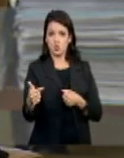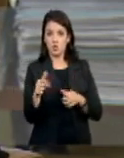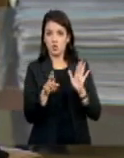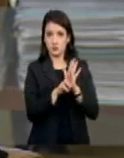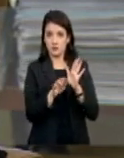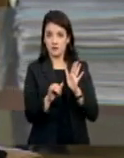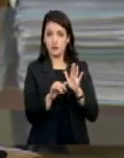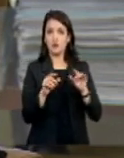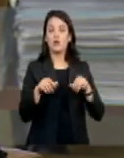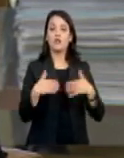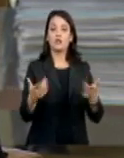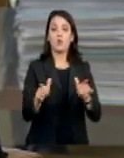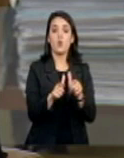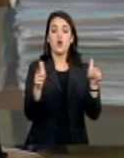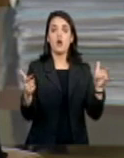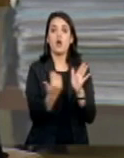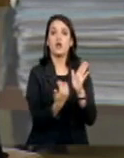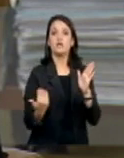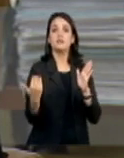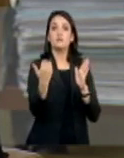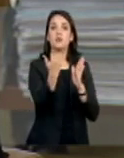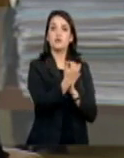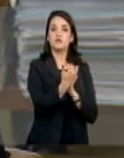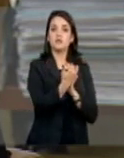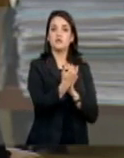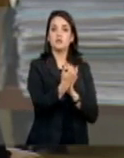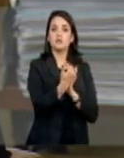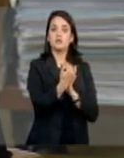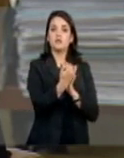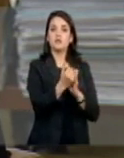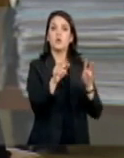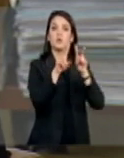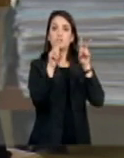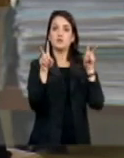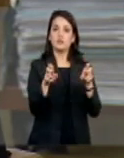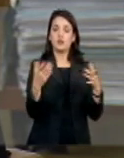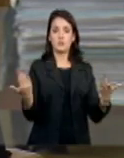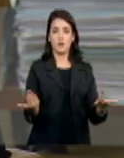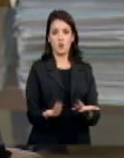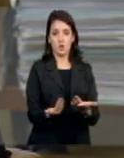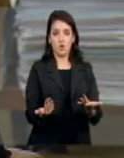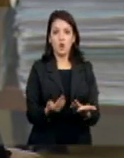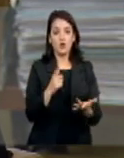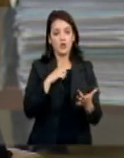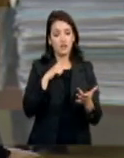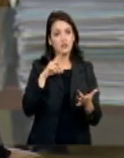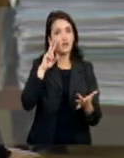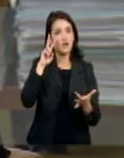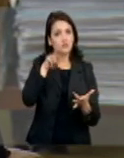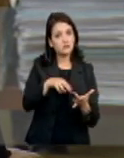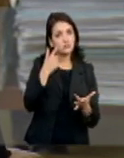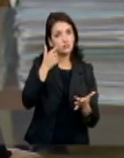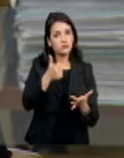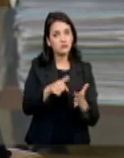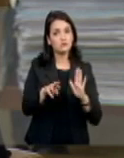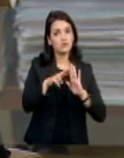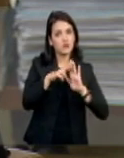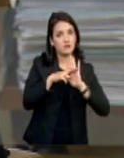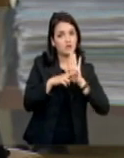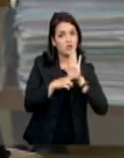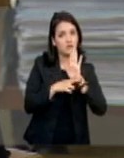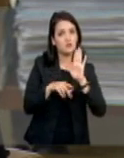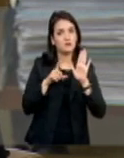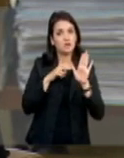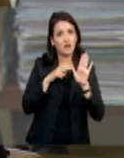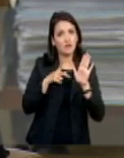unilateral do objeto da demanda em observância às normas regentes da sistemática da repercussão